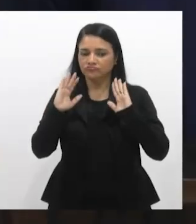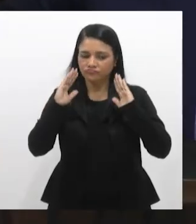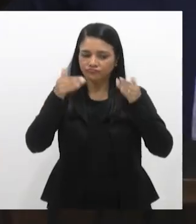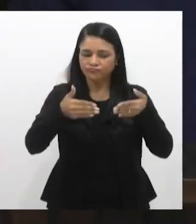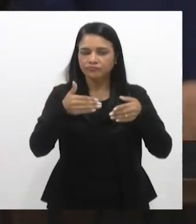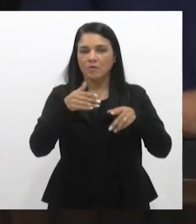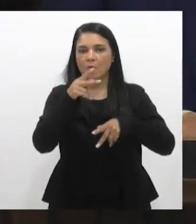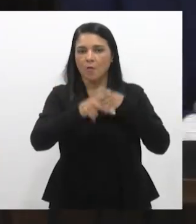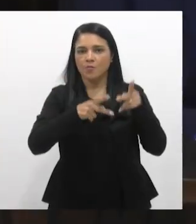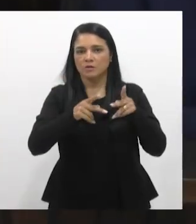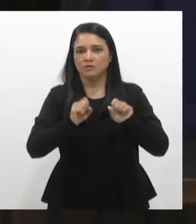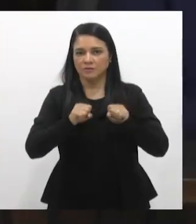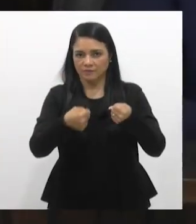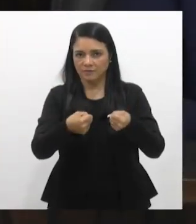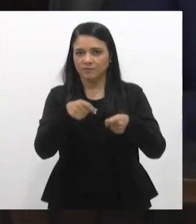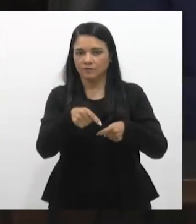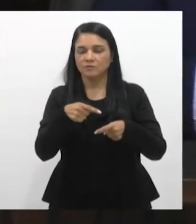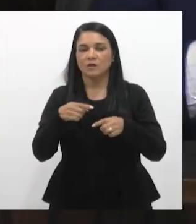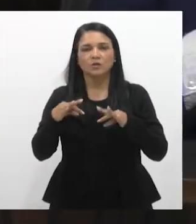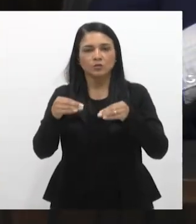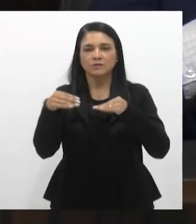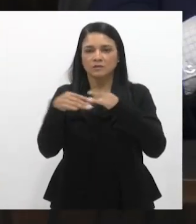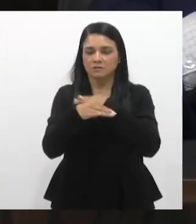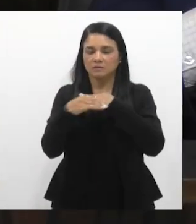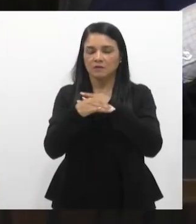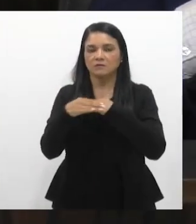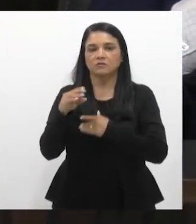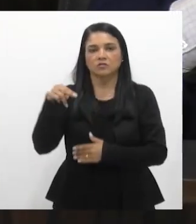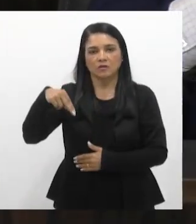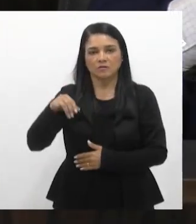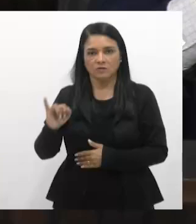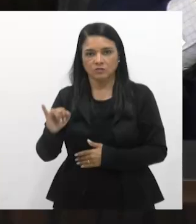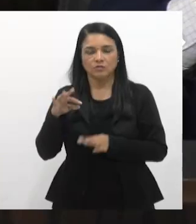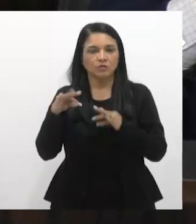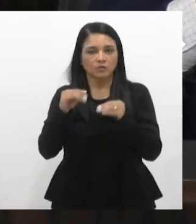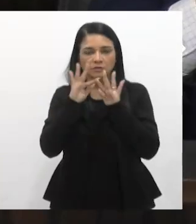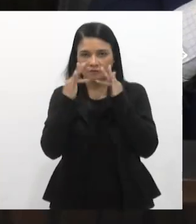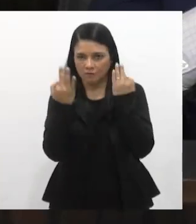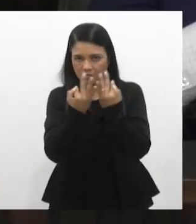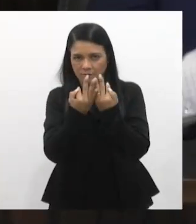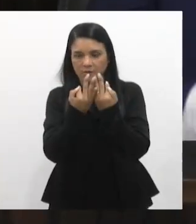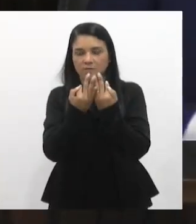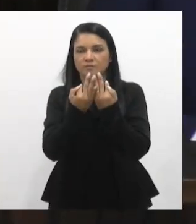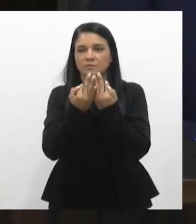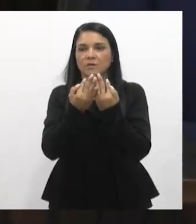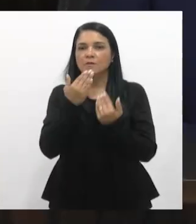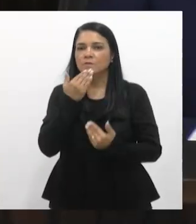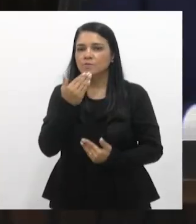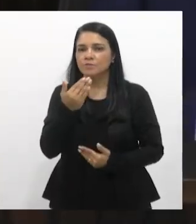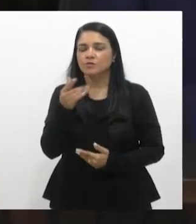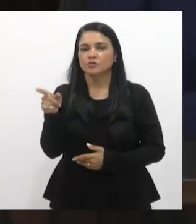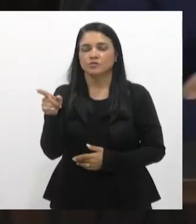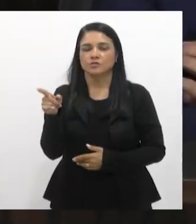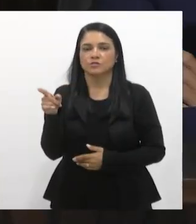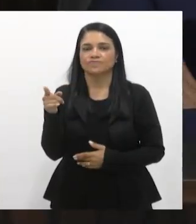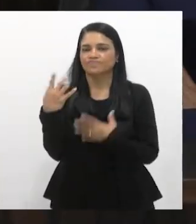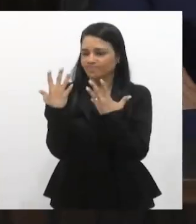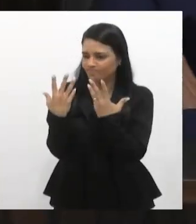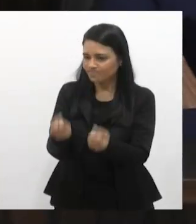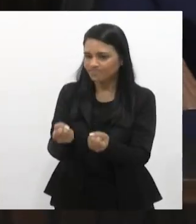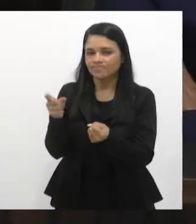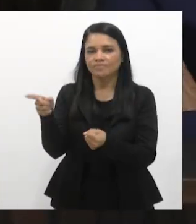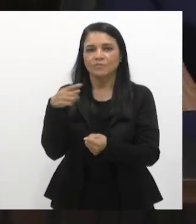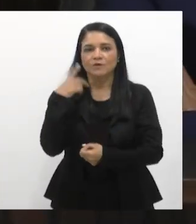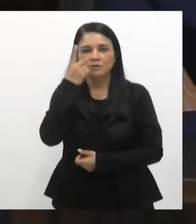nossa solidariedade a toda a cidade de Nova Iguaçu, a todos os familiares e entes queridos. E peço a todos agora, atendendo ao pedido do